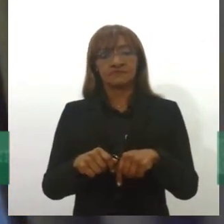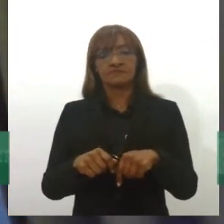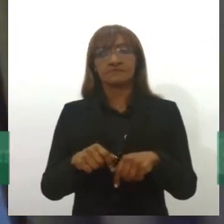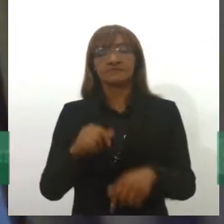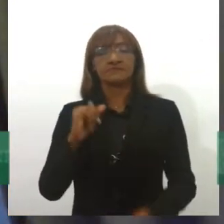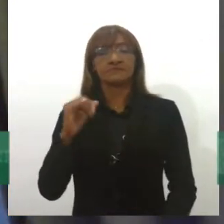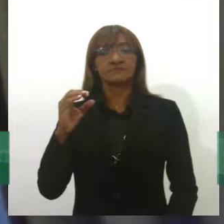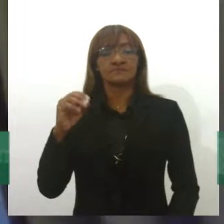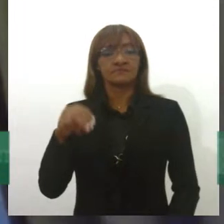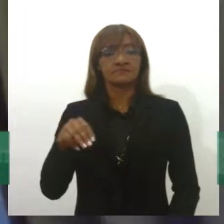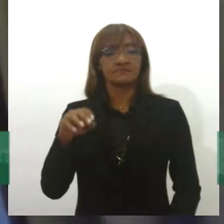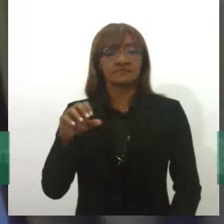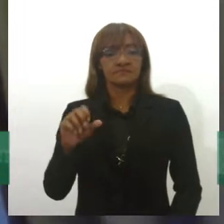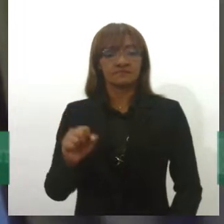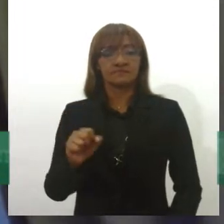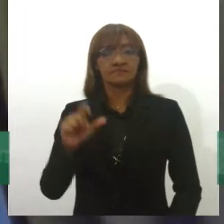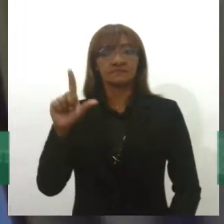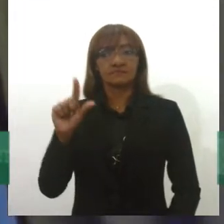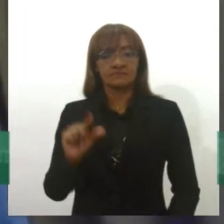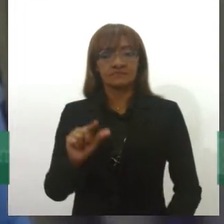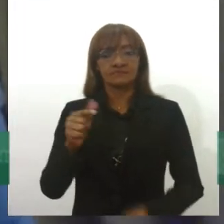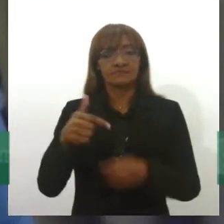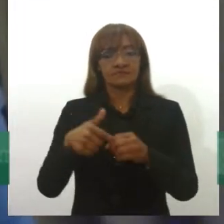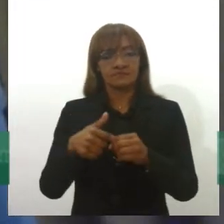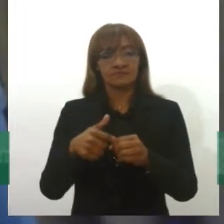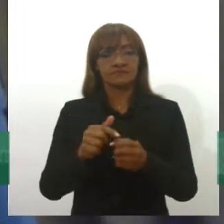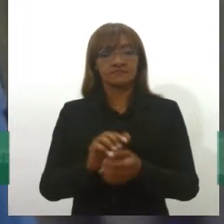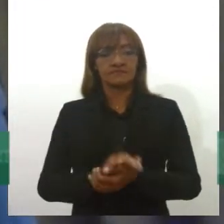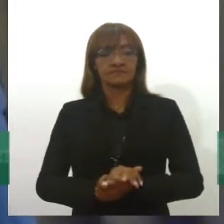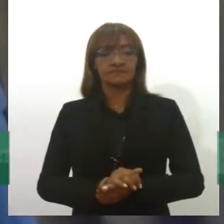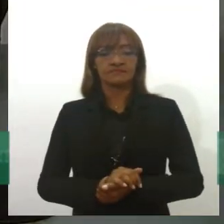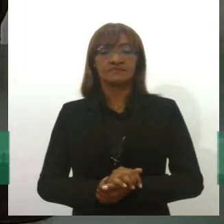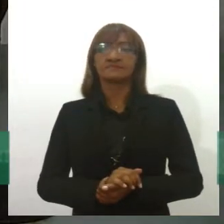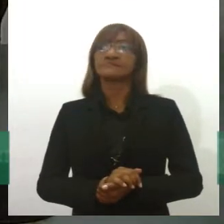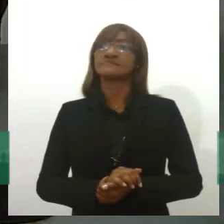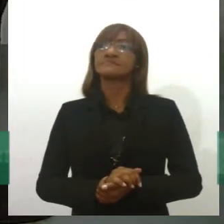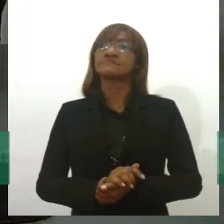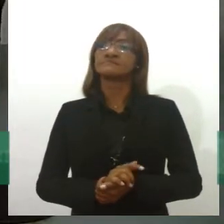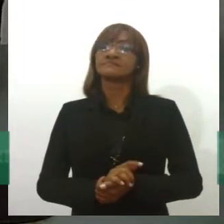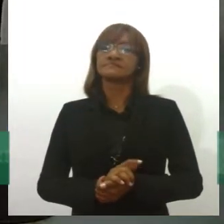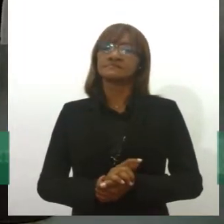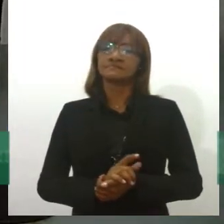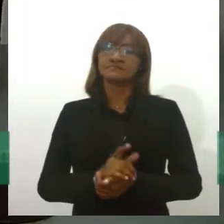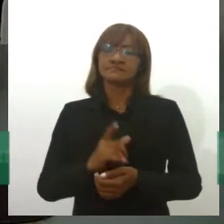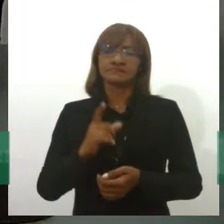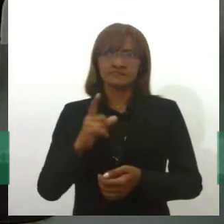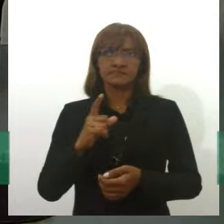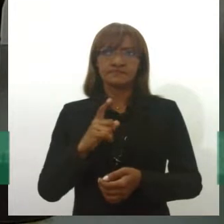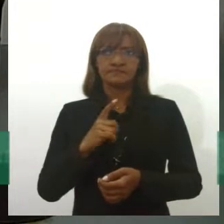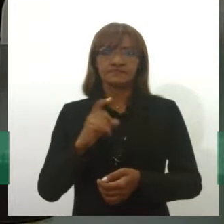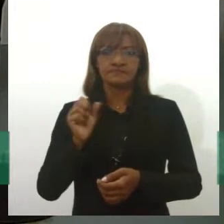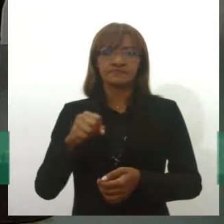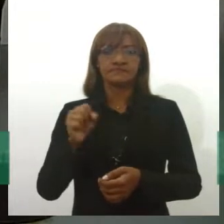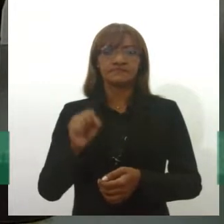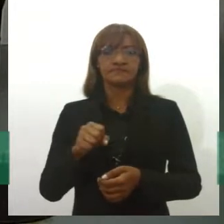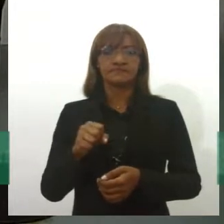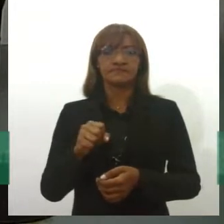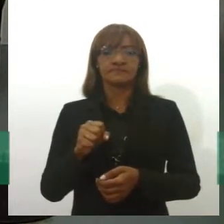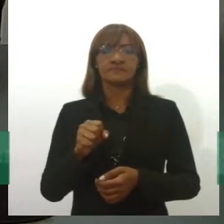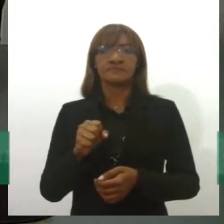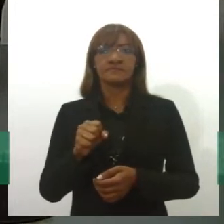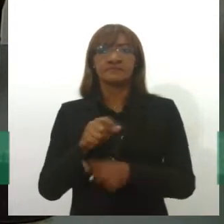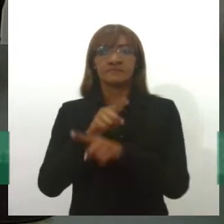de fato, reduz o preço dos combustíveis, tá? Há uma perspectiva, Felipe, de impacto aí com